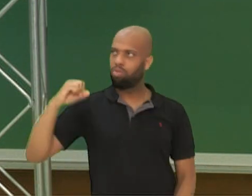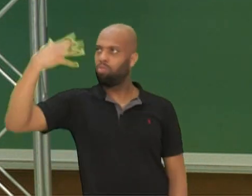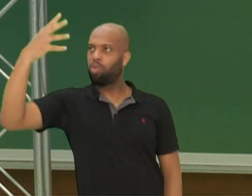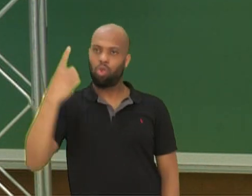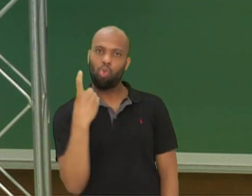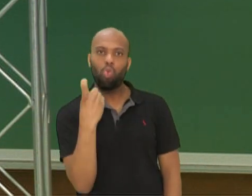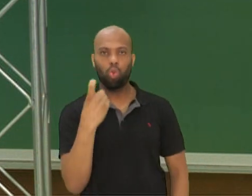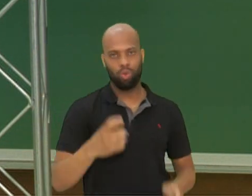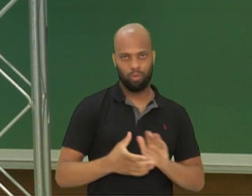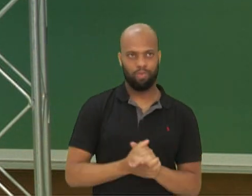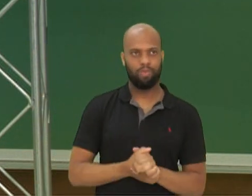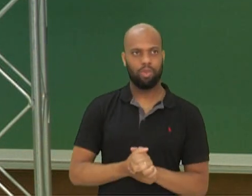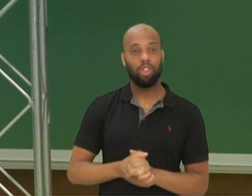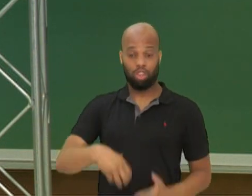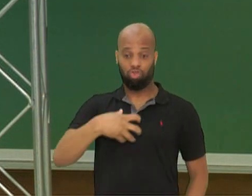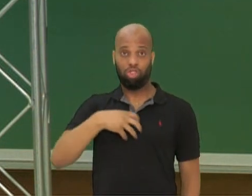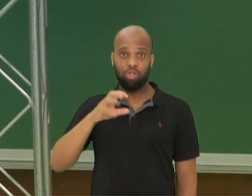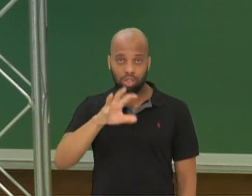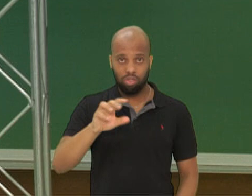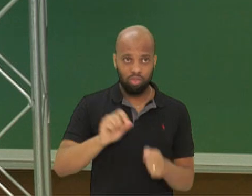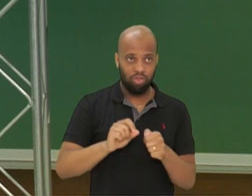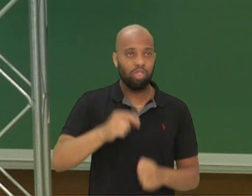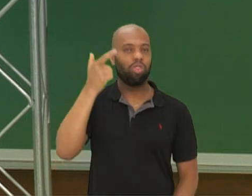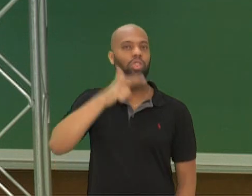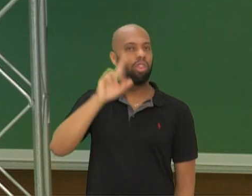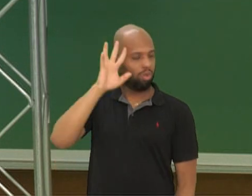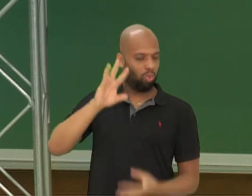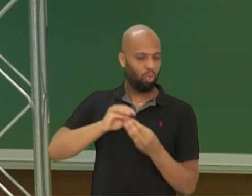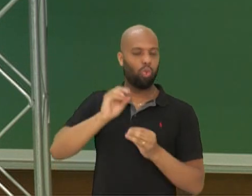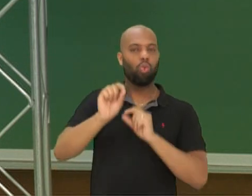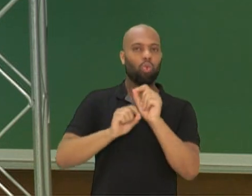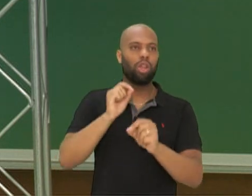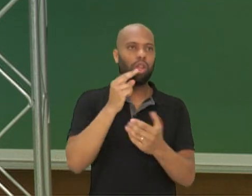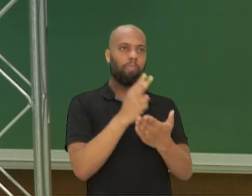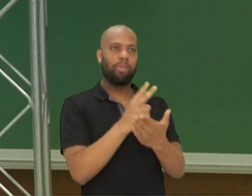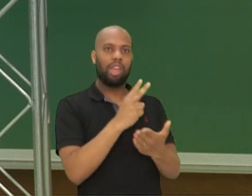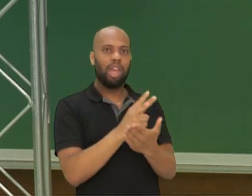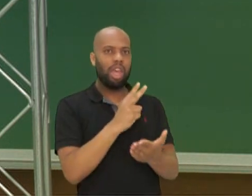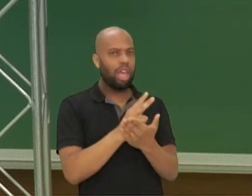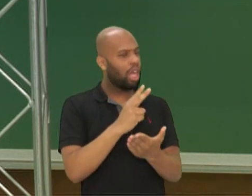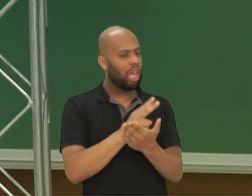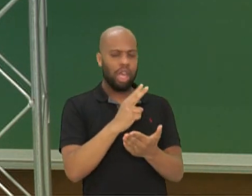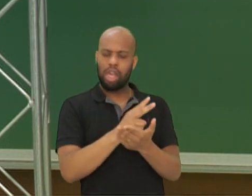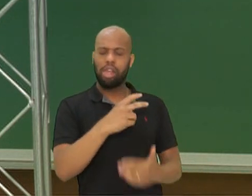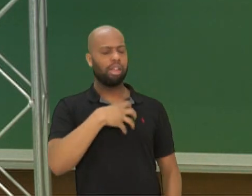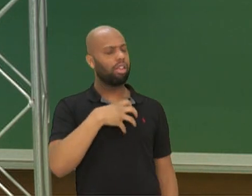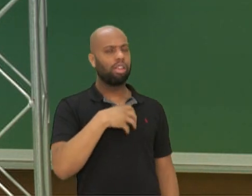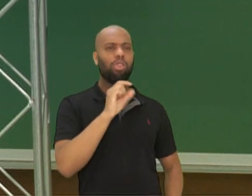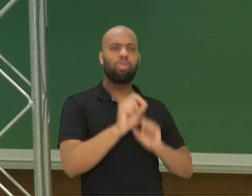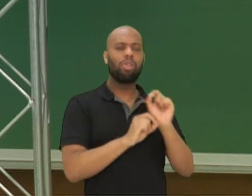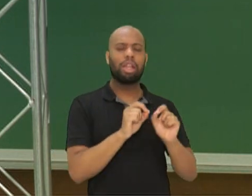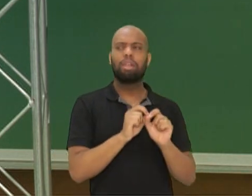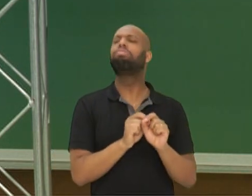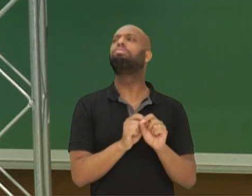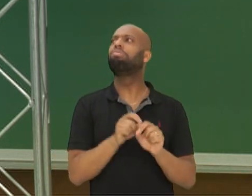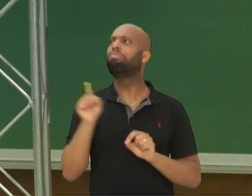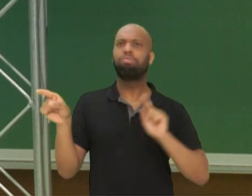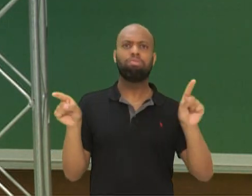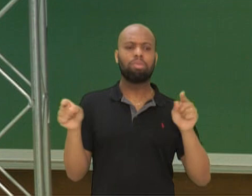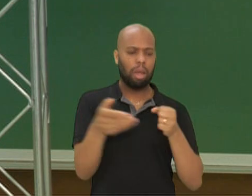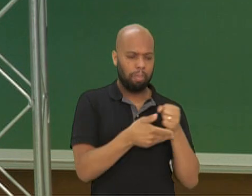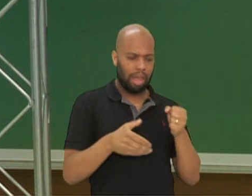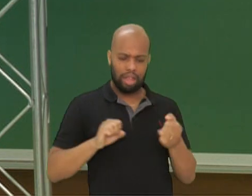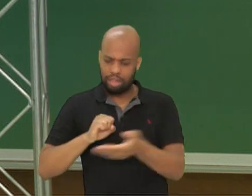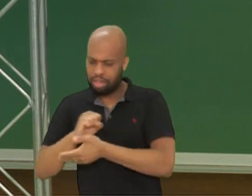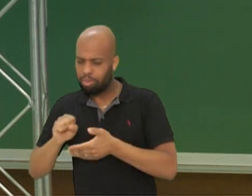3 meios. Quando você faz essa inversão da fração na base, automaticamente você muda